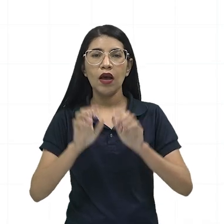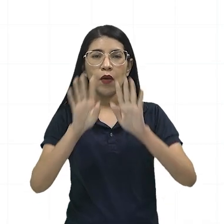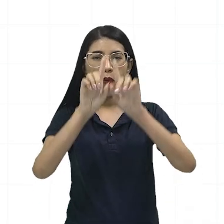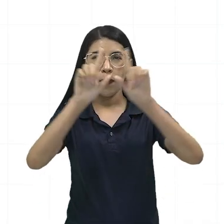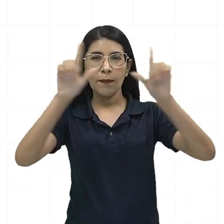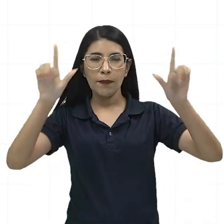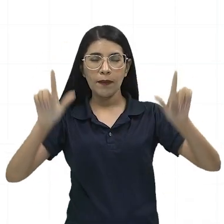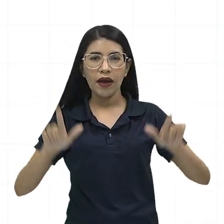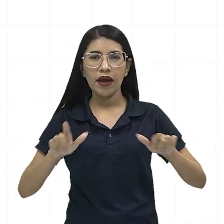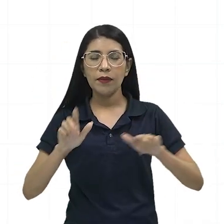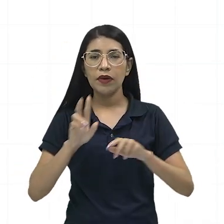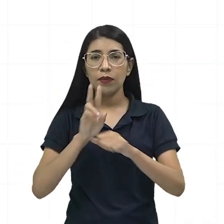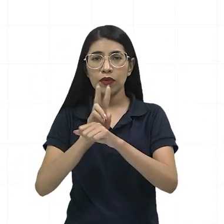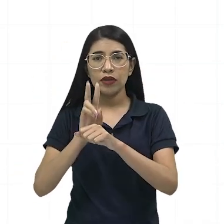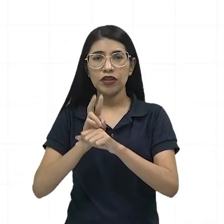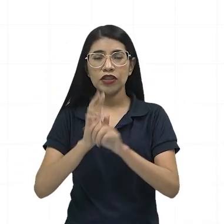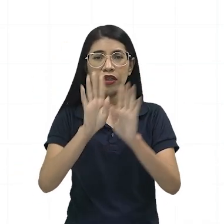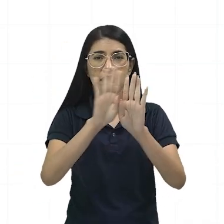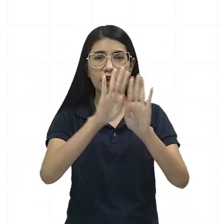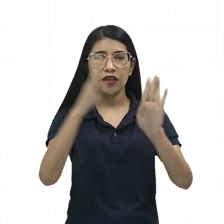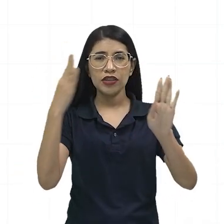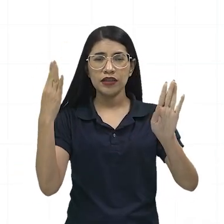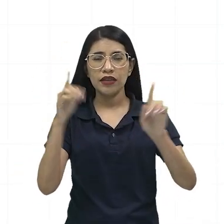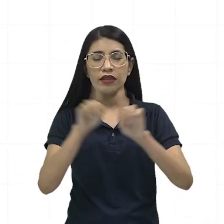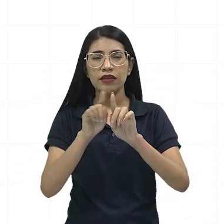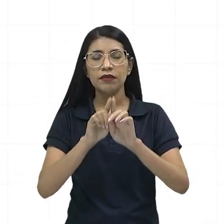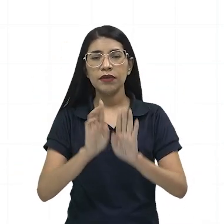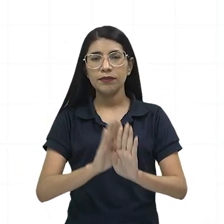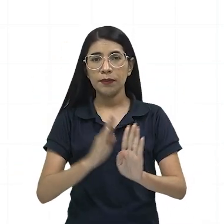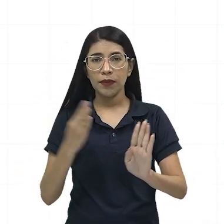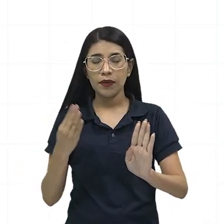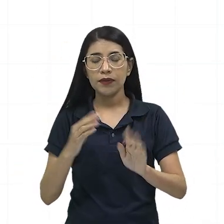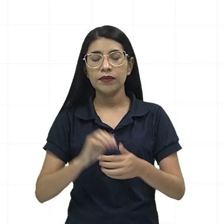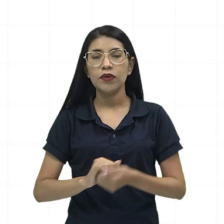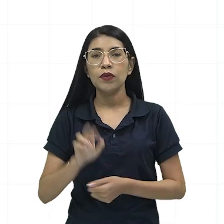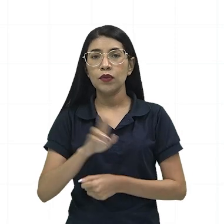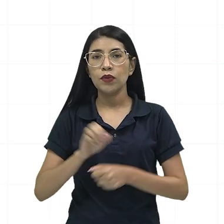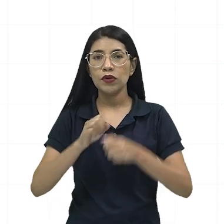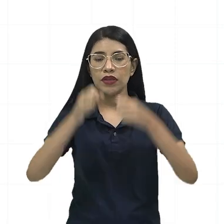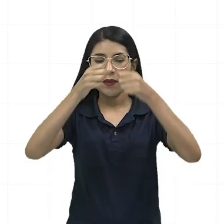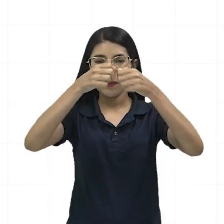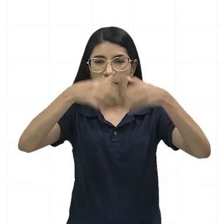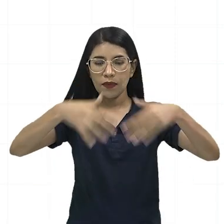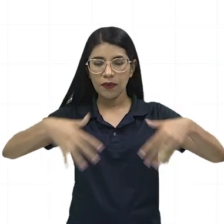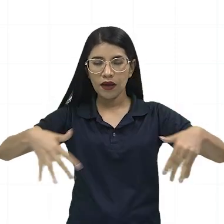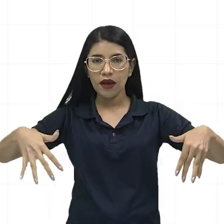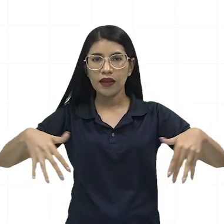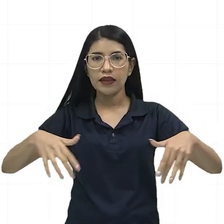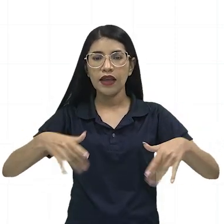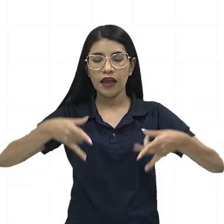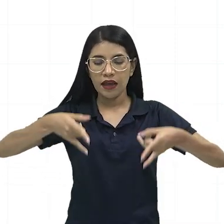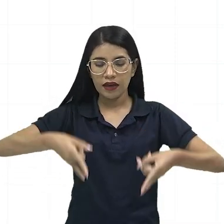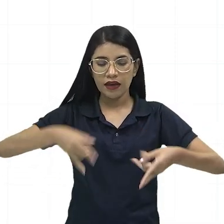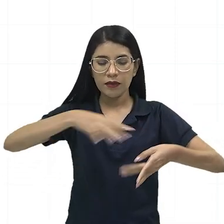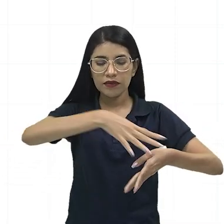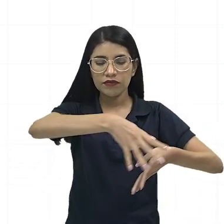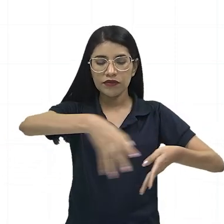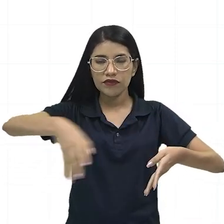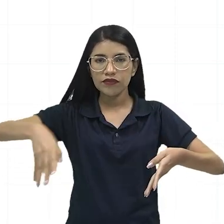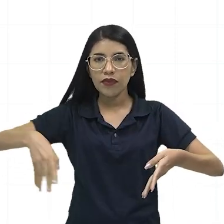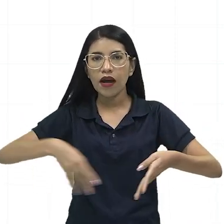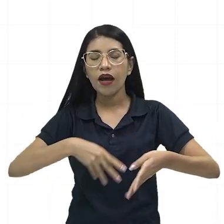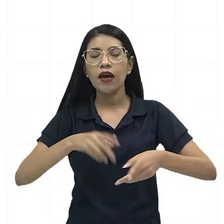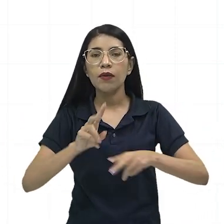proteção nas janelas e portas, fazer uso de mosquiteiros, né, ao redor da nossa cama, ao redor